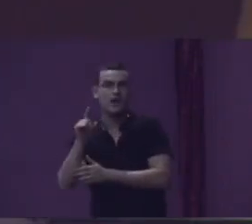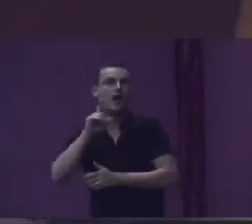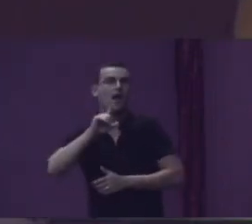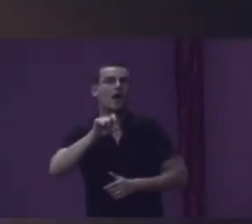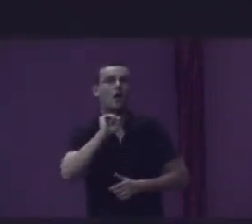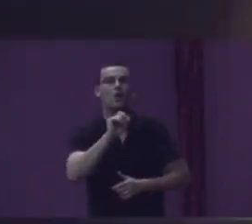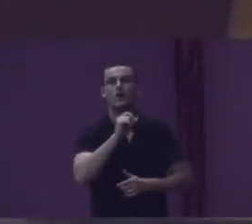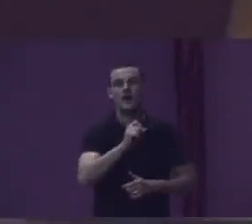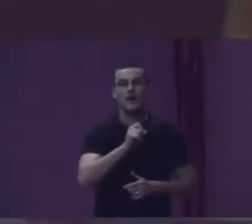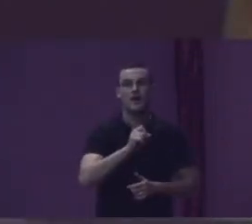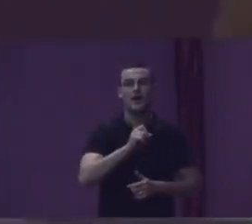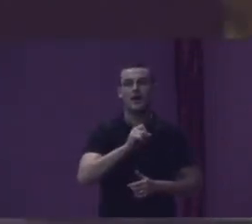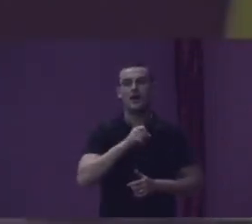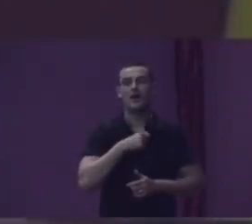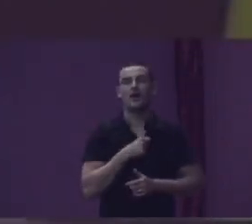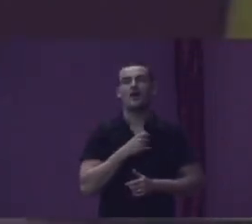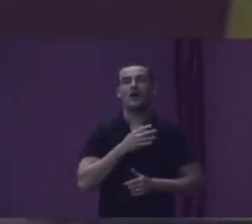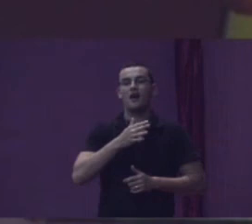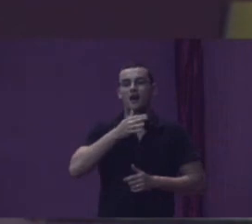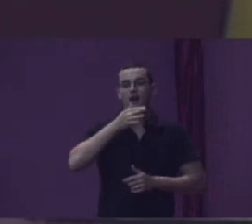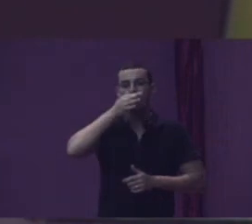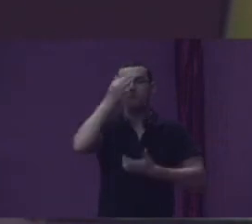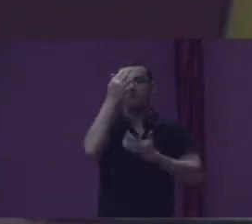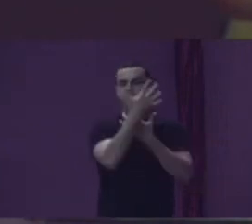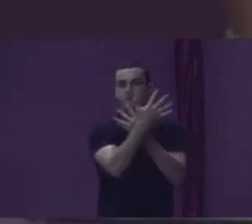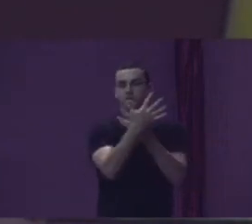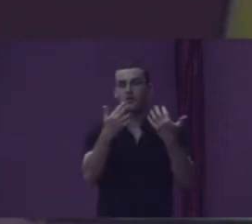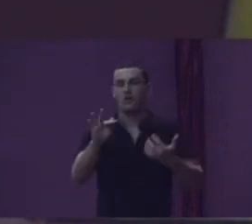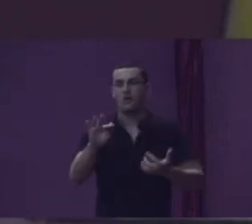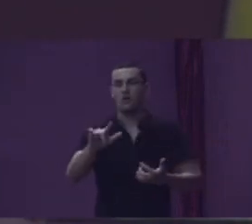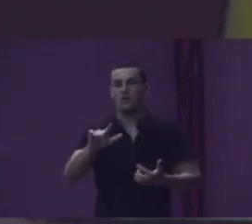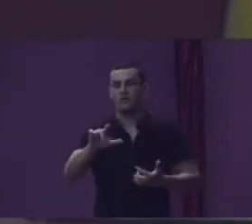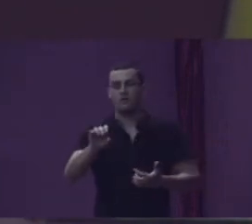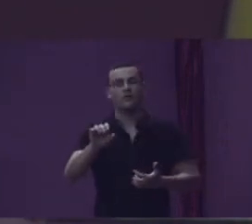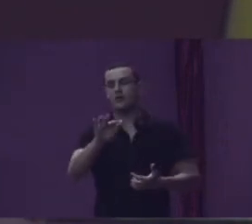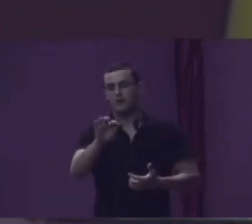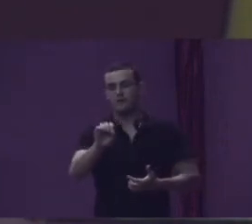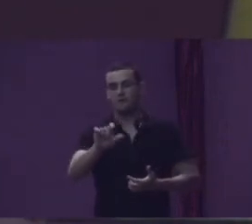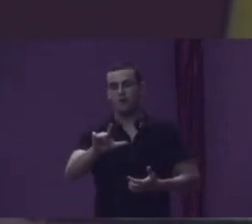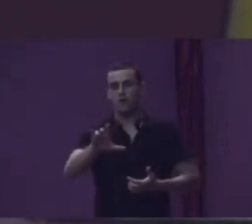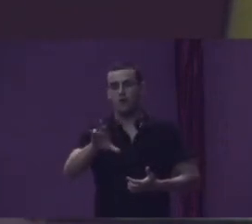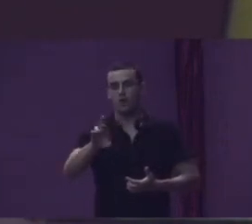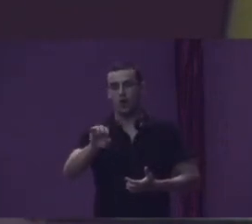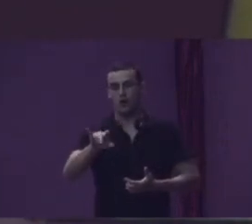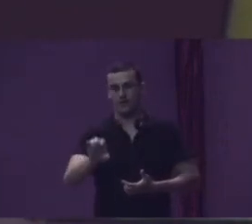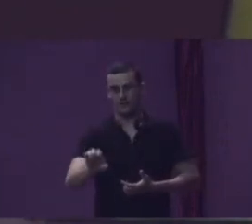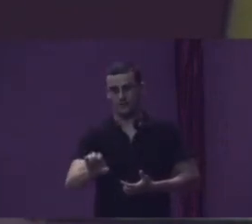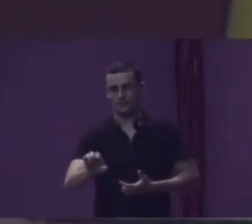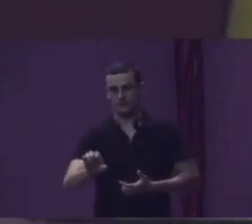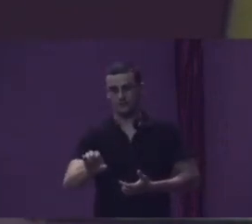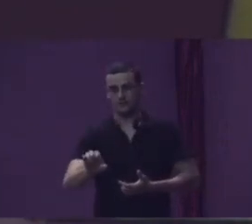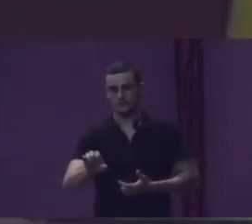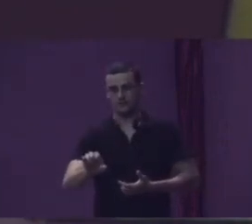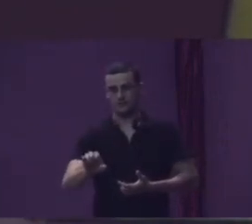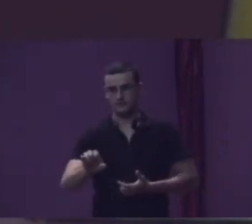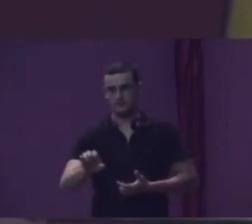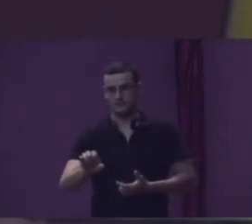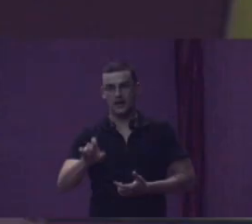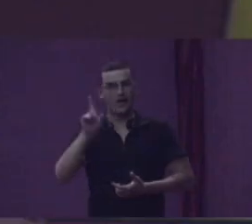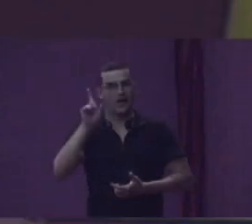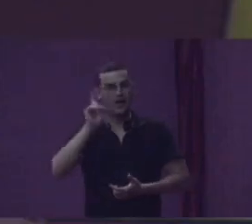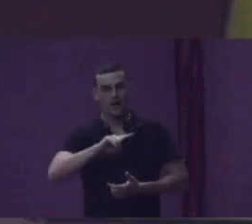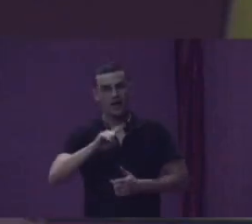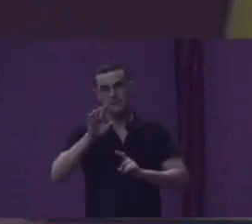sei. Quando se falou, no século XIX, falou essa ideia de estatística